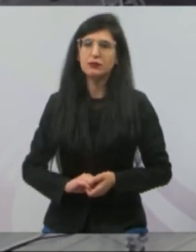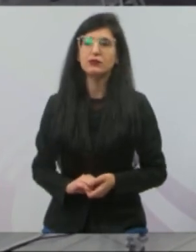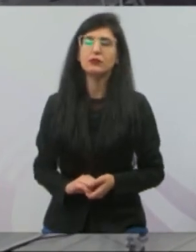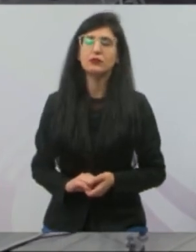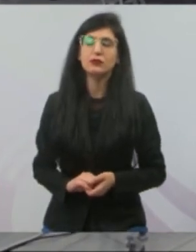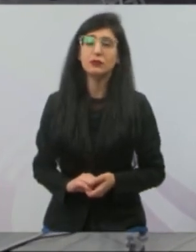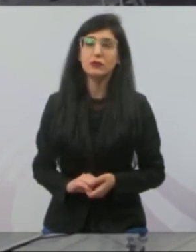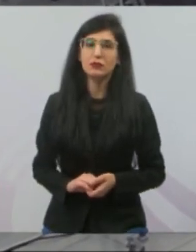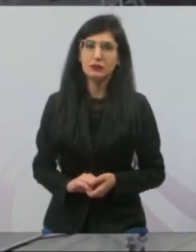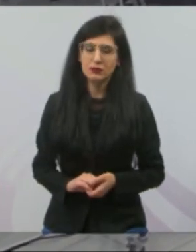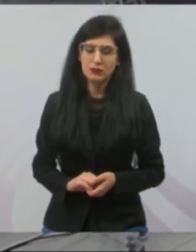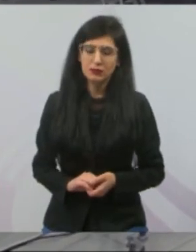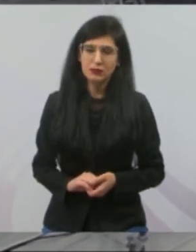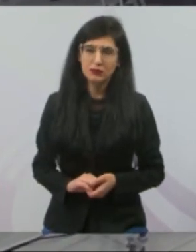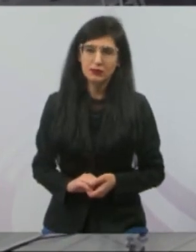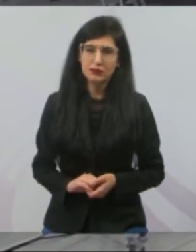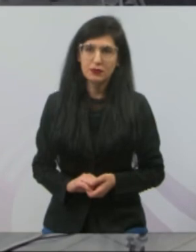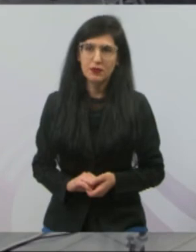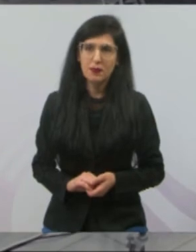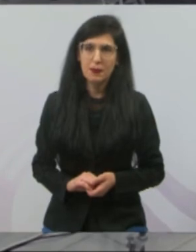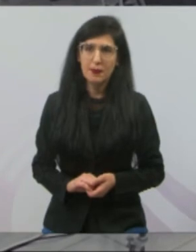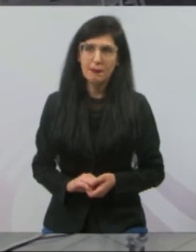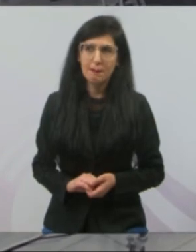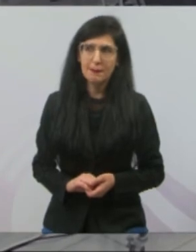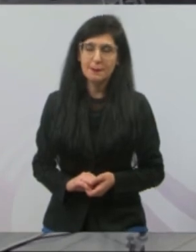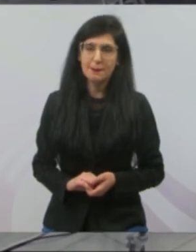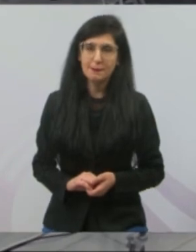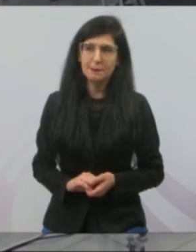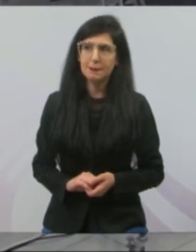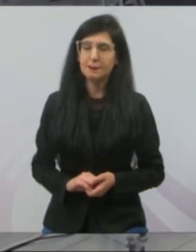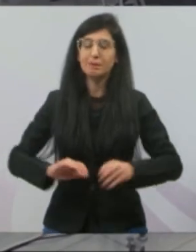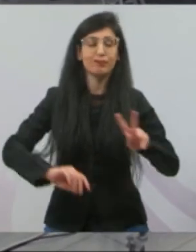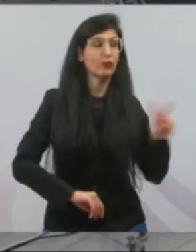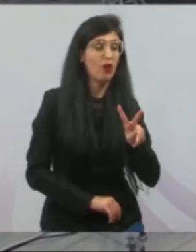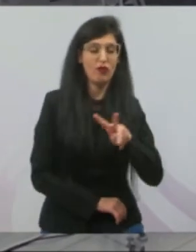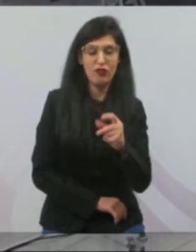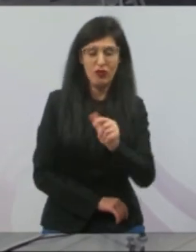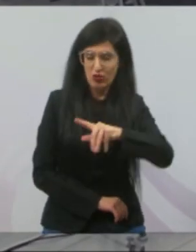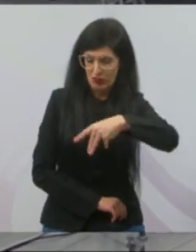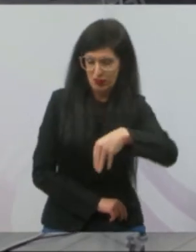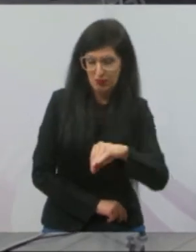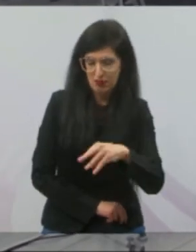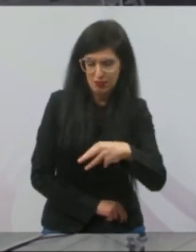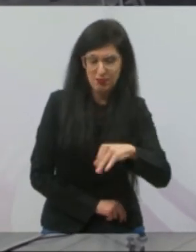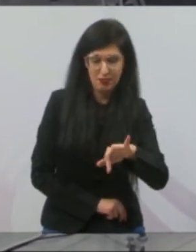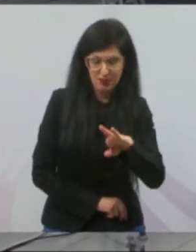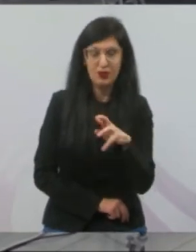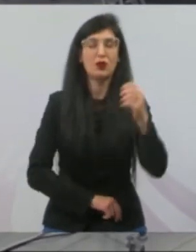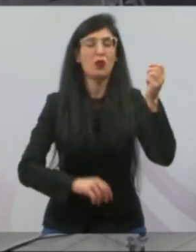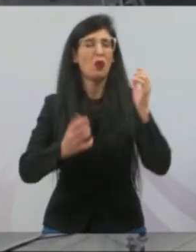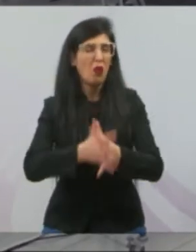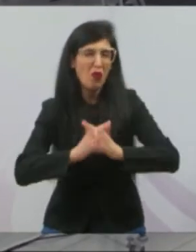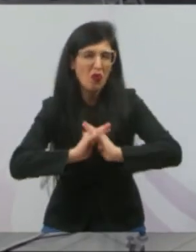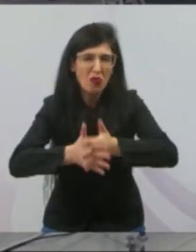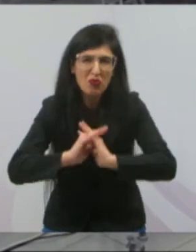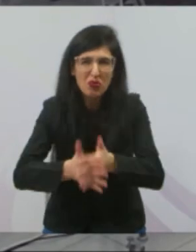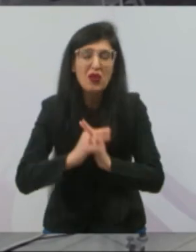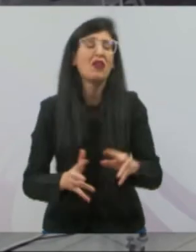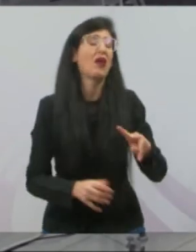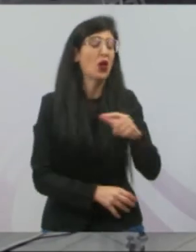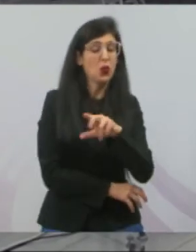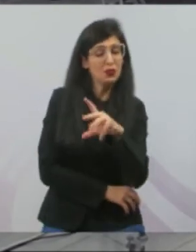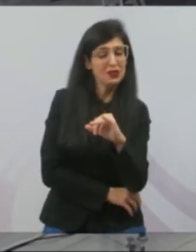ofereceu um espaço onde anteriormente estava instalada a EMF Décio Moreira, situada na rua Iracema, número 148, Jardim Luiza, Jacareí, São